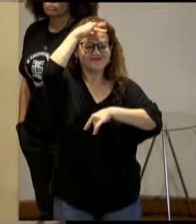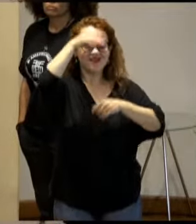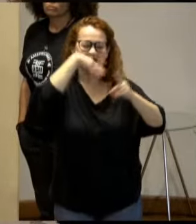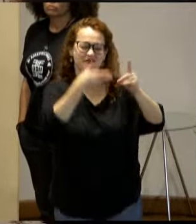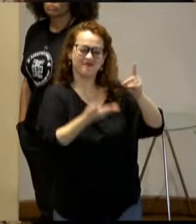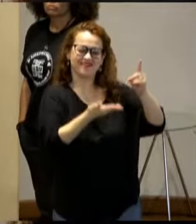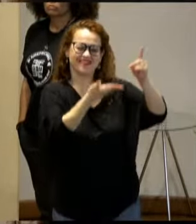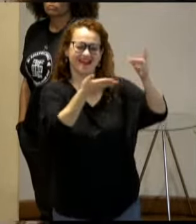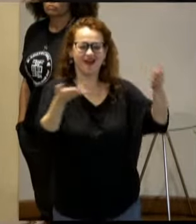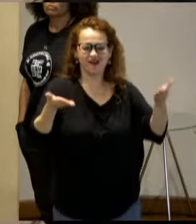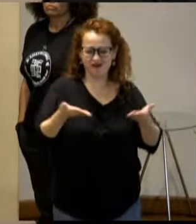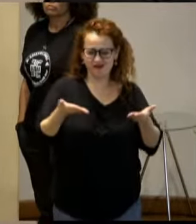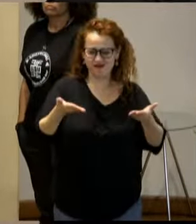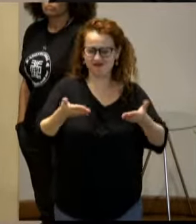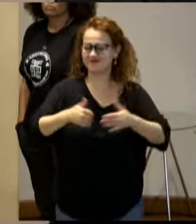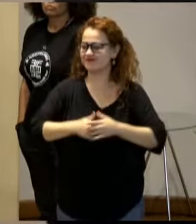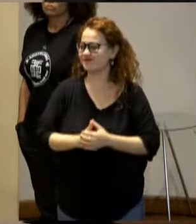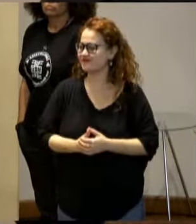homenagem.